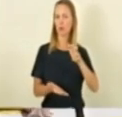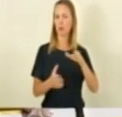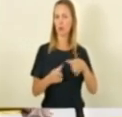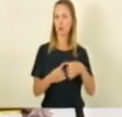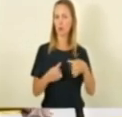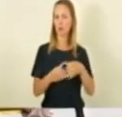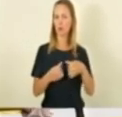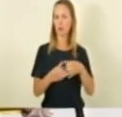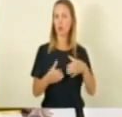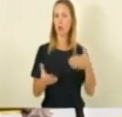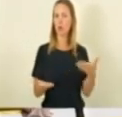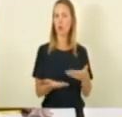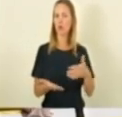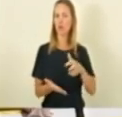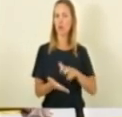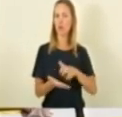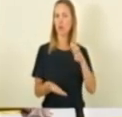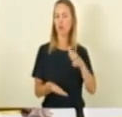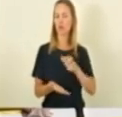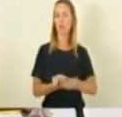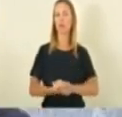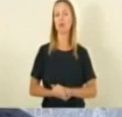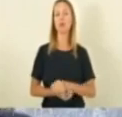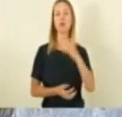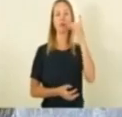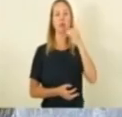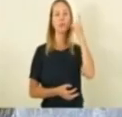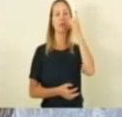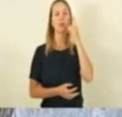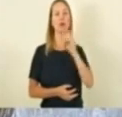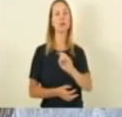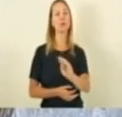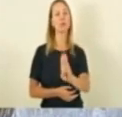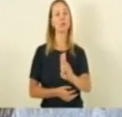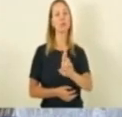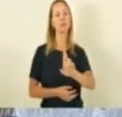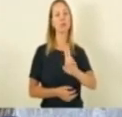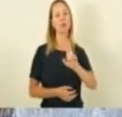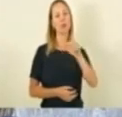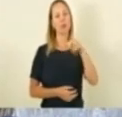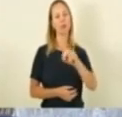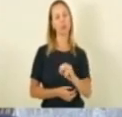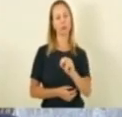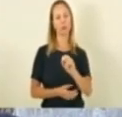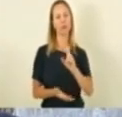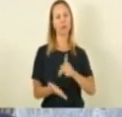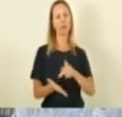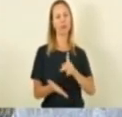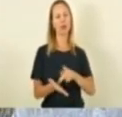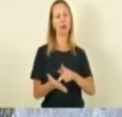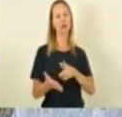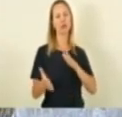comissão. Deputado Bruno, já encerrou realmente o prazo,